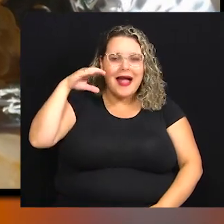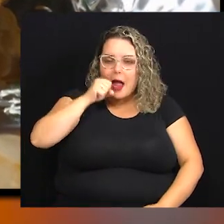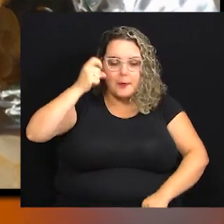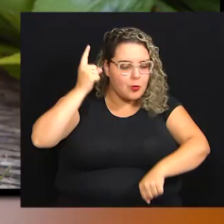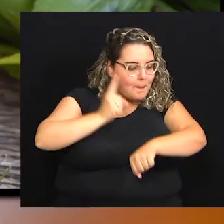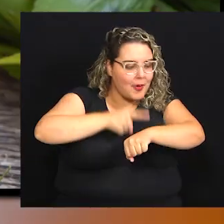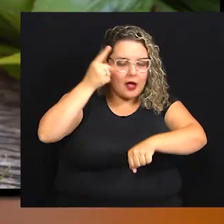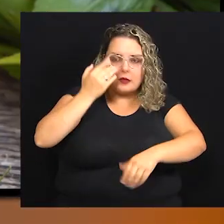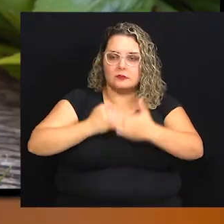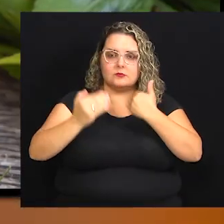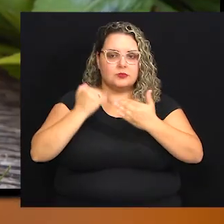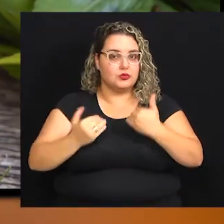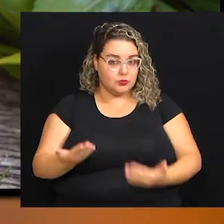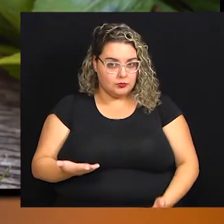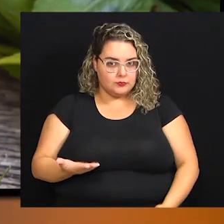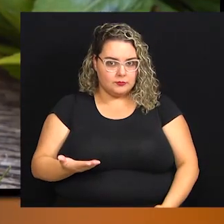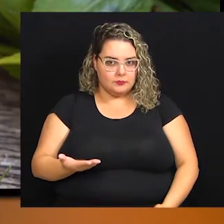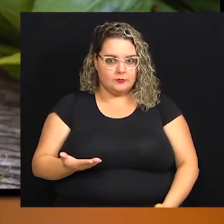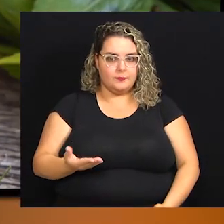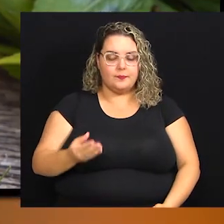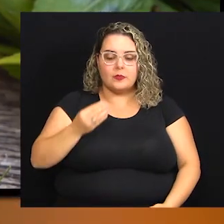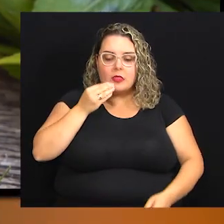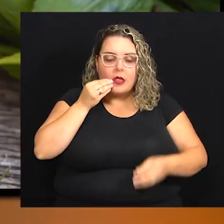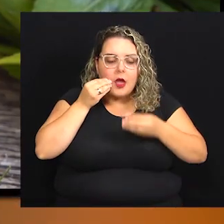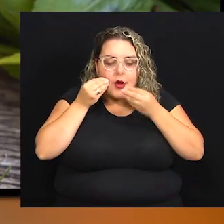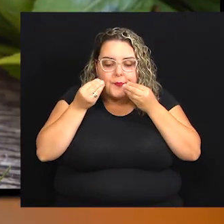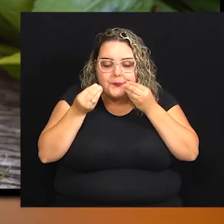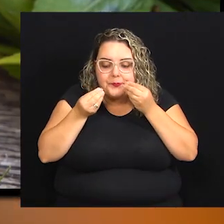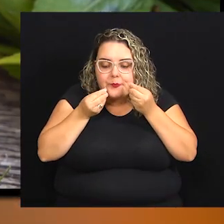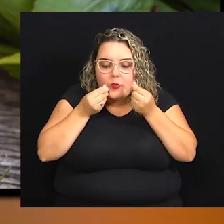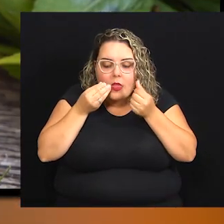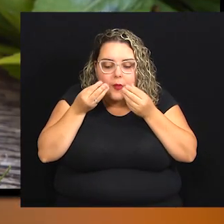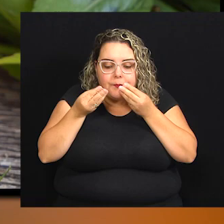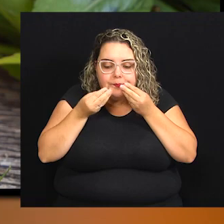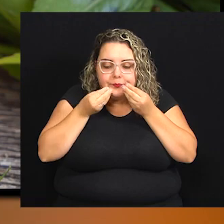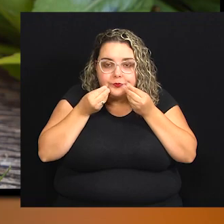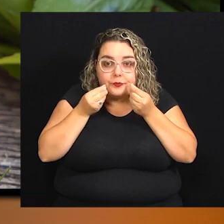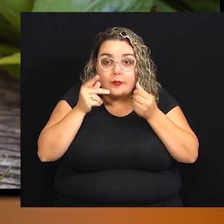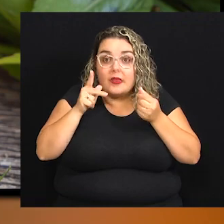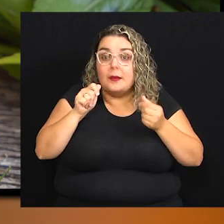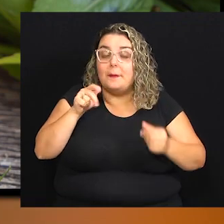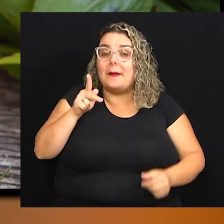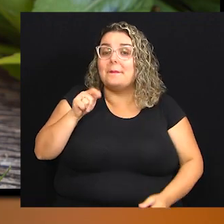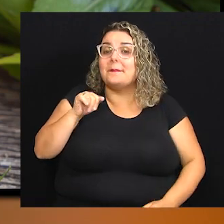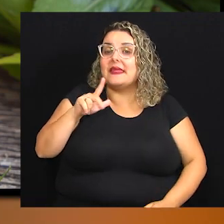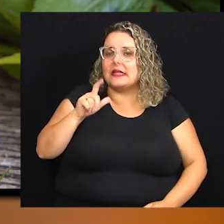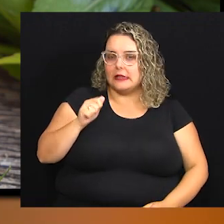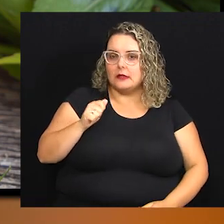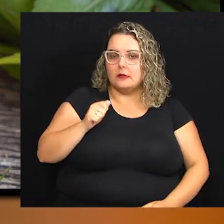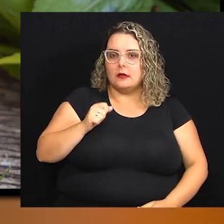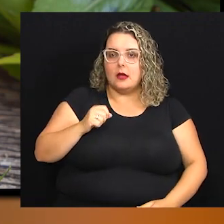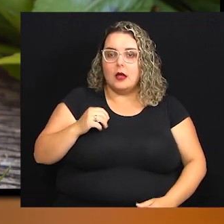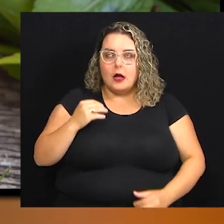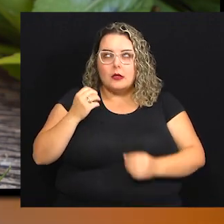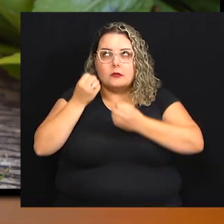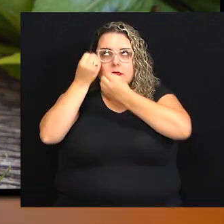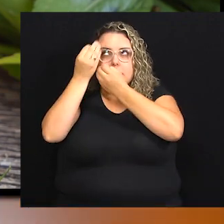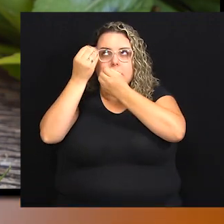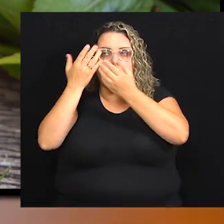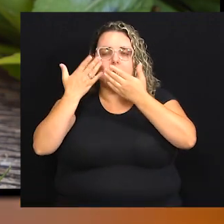imediato, quando você ingere, a sua papila gustativa manda uma informação do